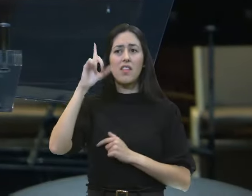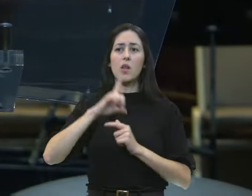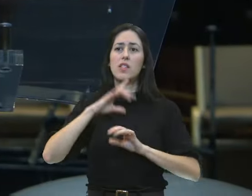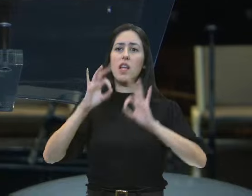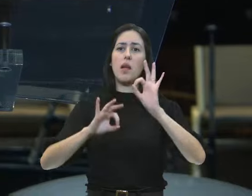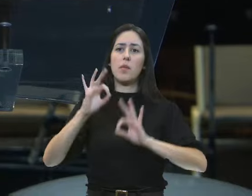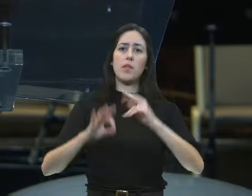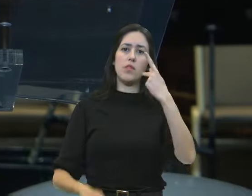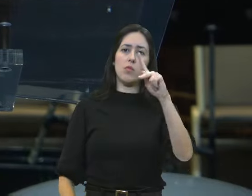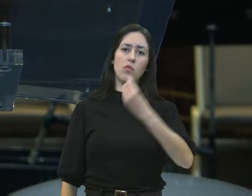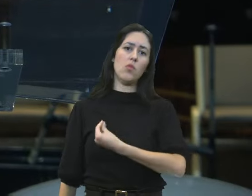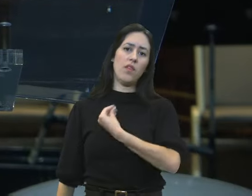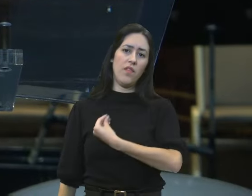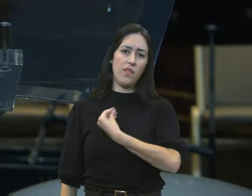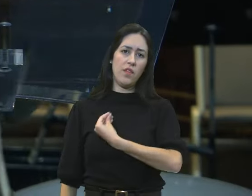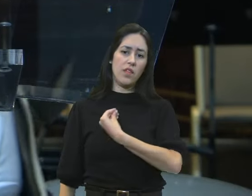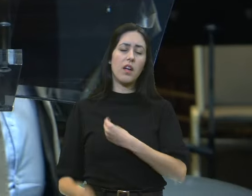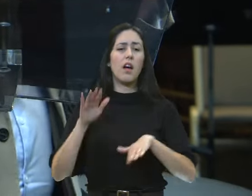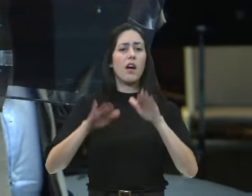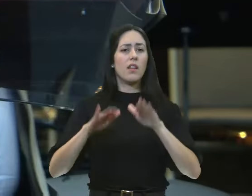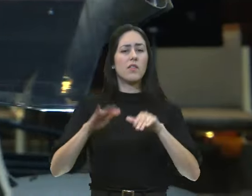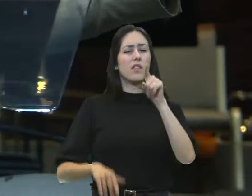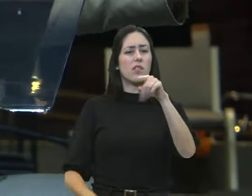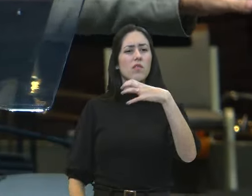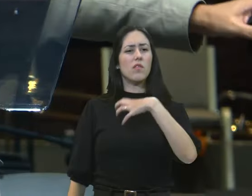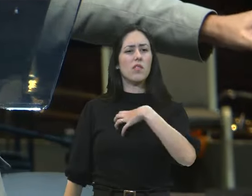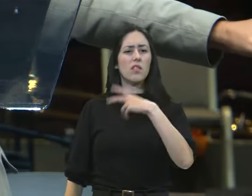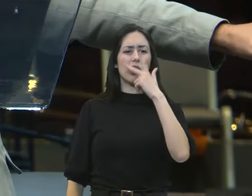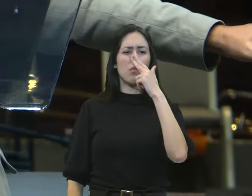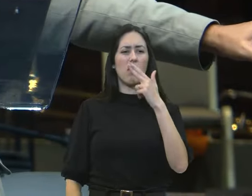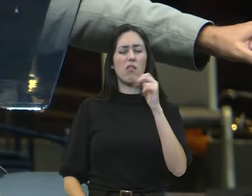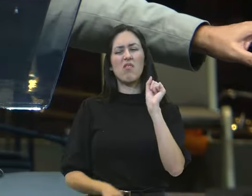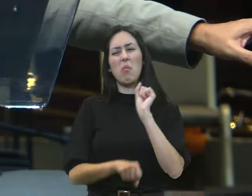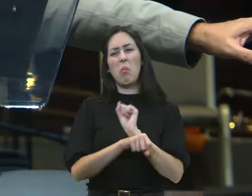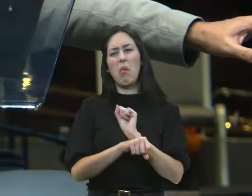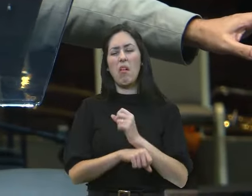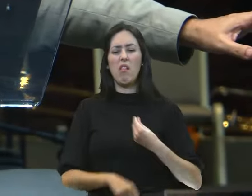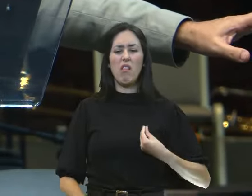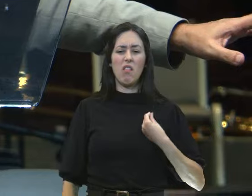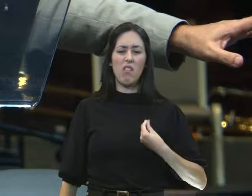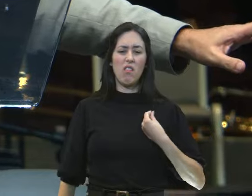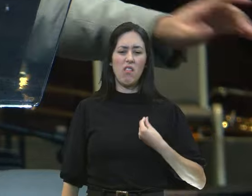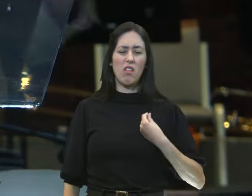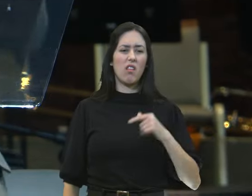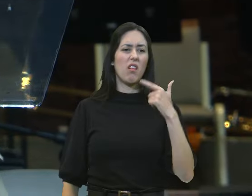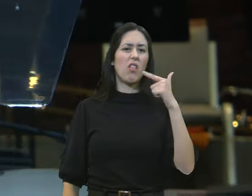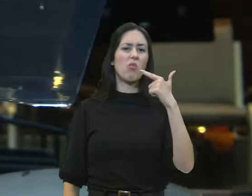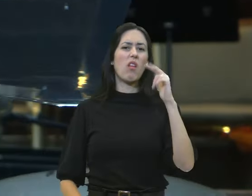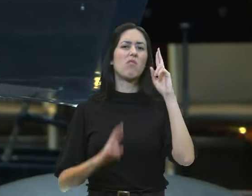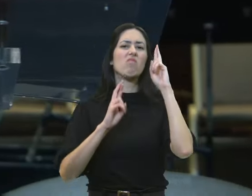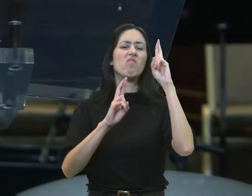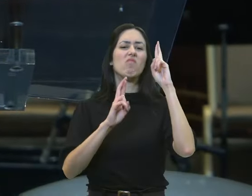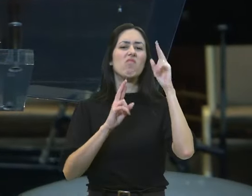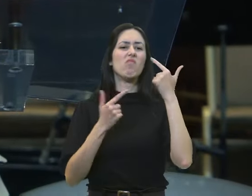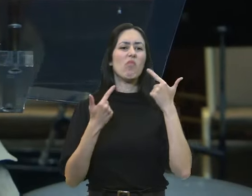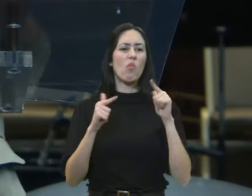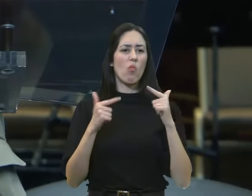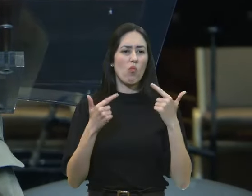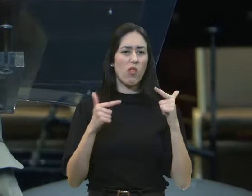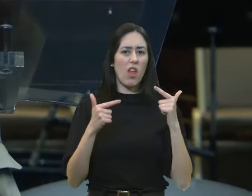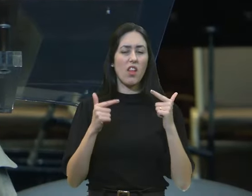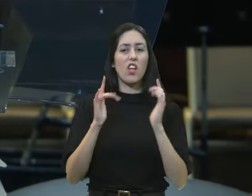sua vida. Ainda que você se sinta no acostamento da vida, sem perspectiva, Jesus está passando hoje